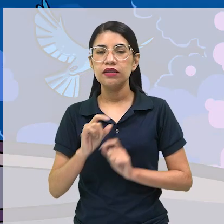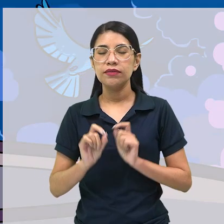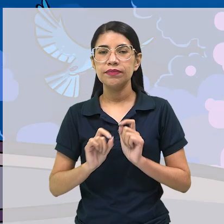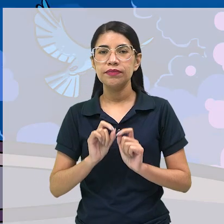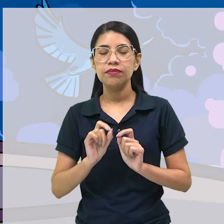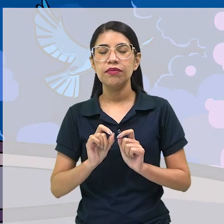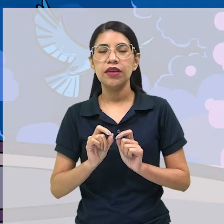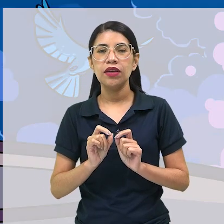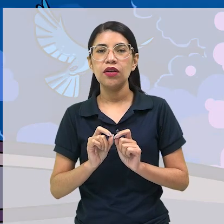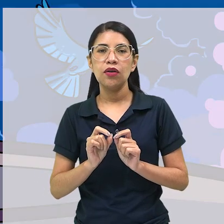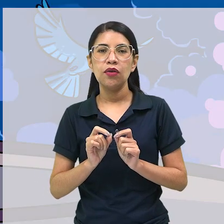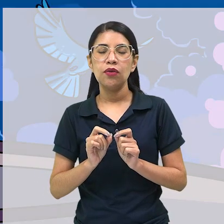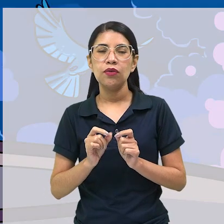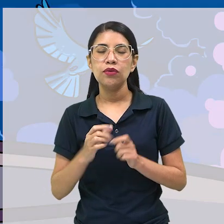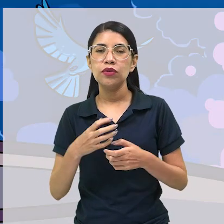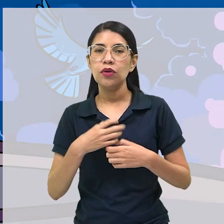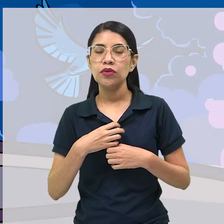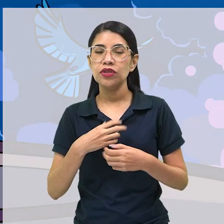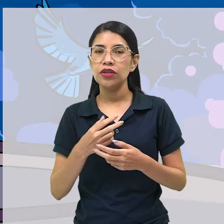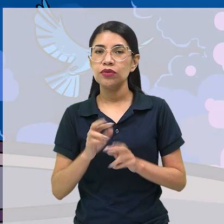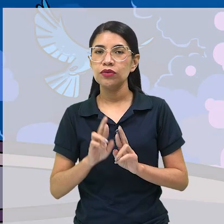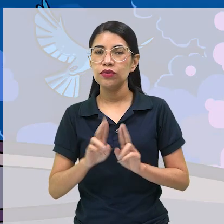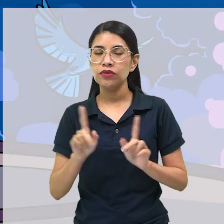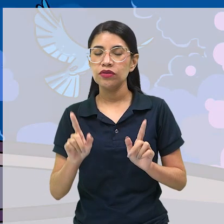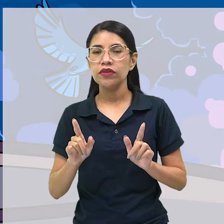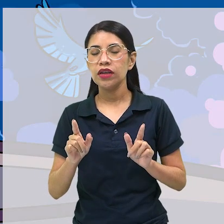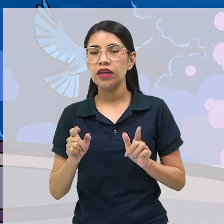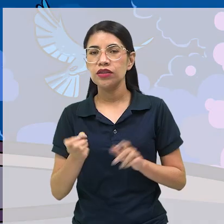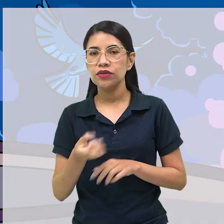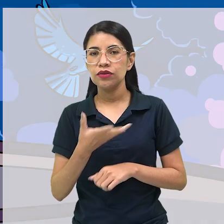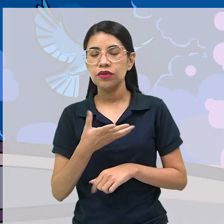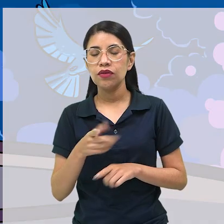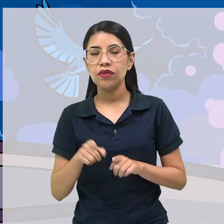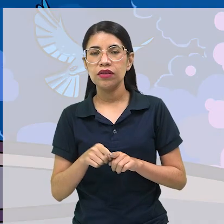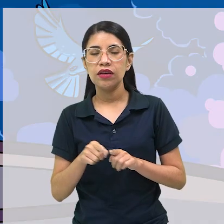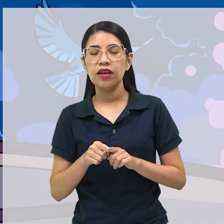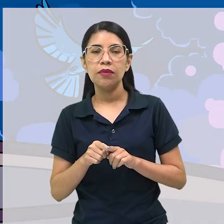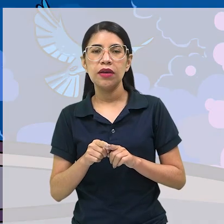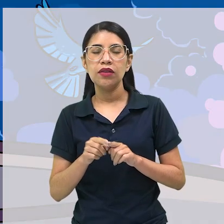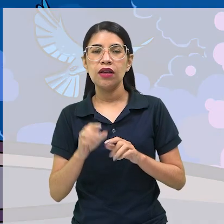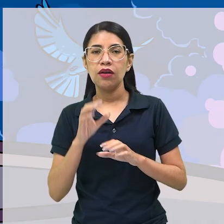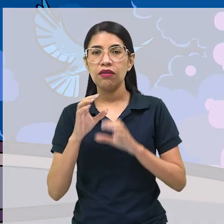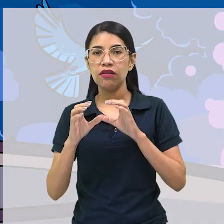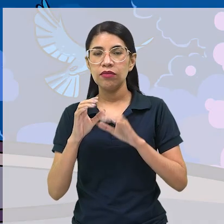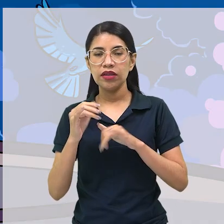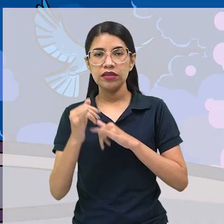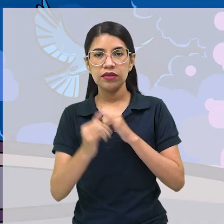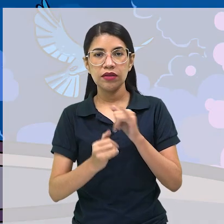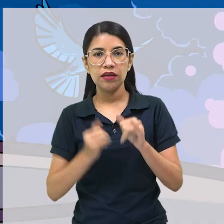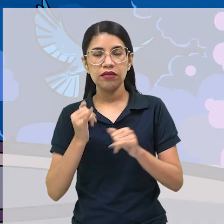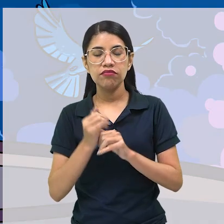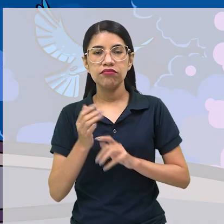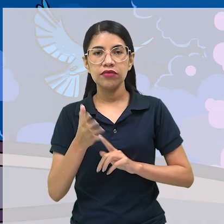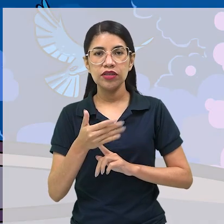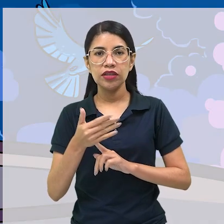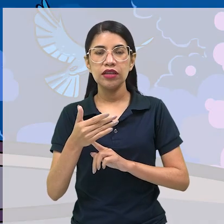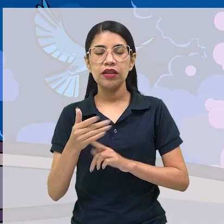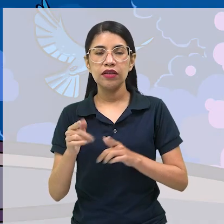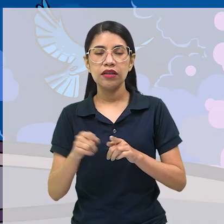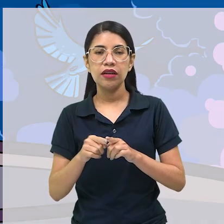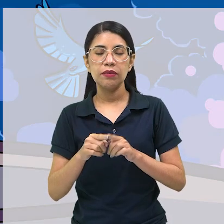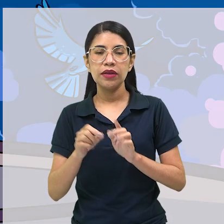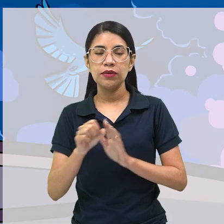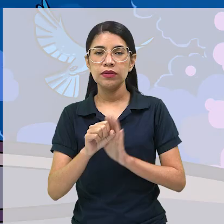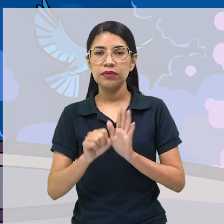esse novo rosto, essa nova cara em relação à comunicação digital e às comunicações nesse